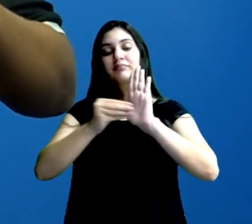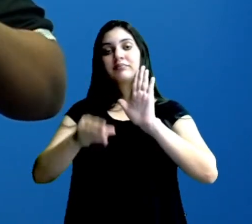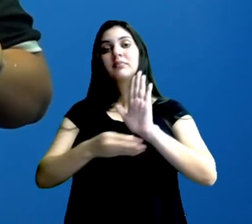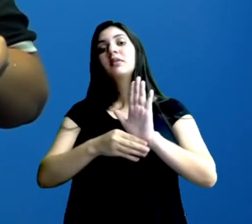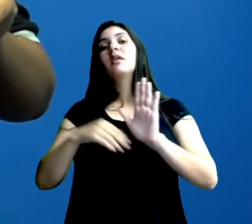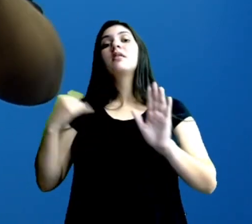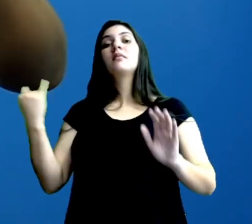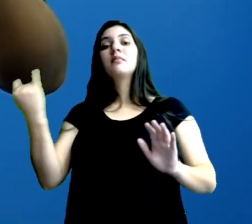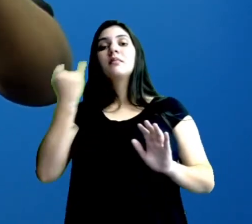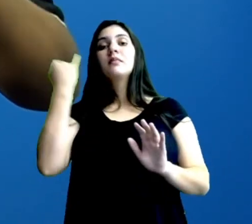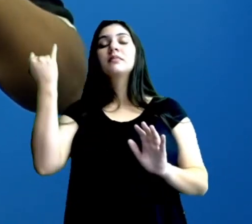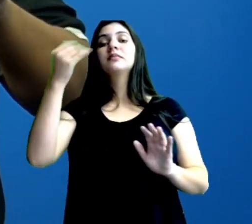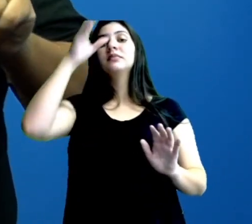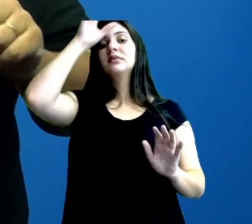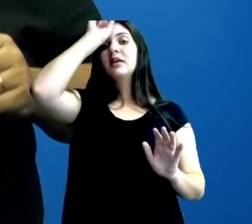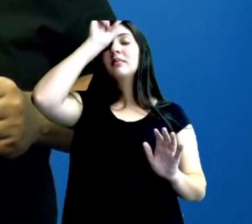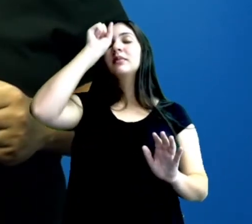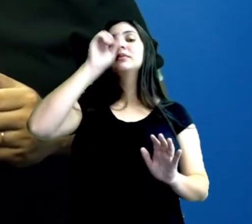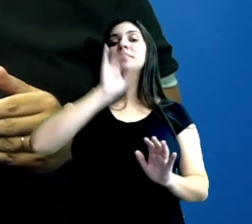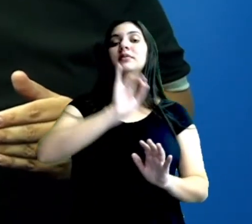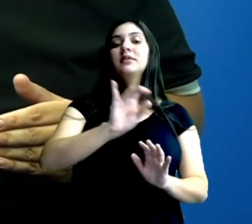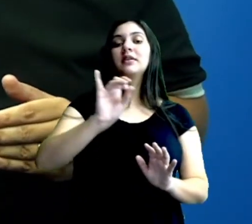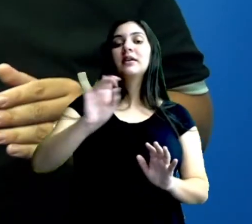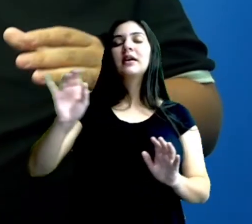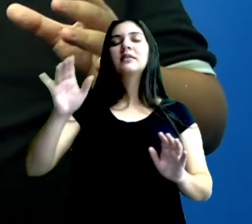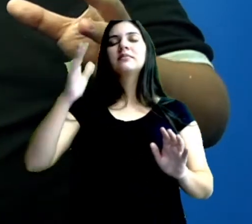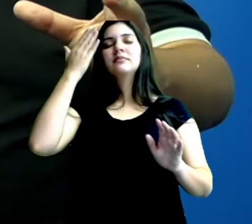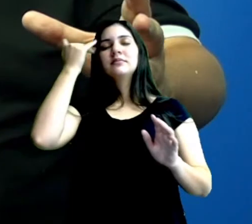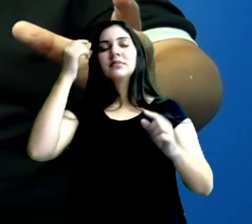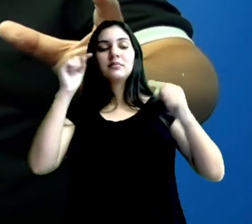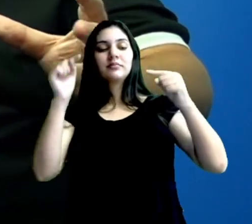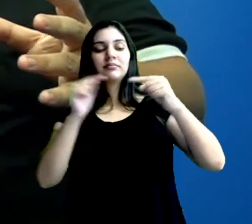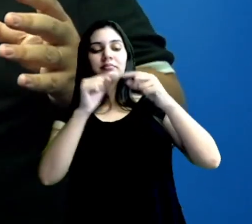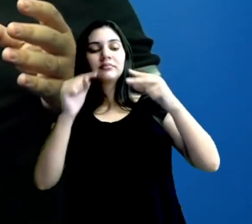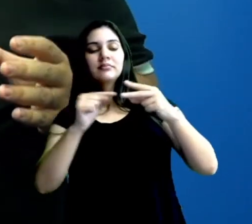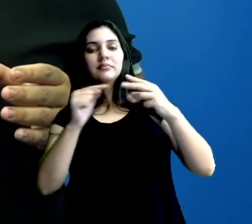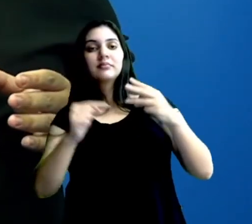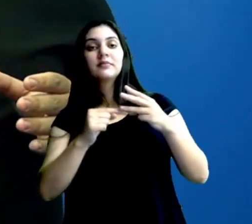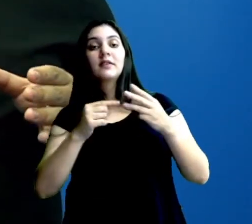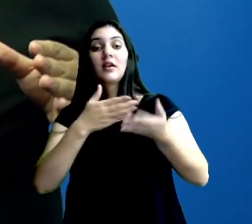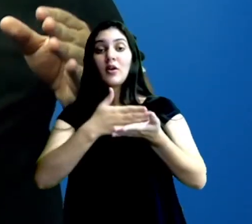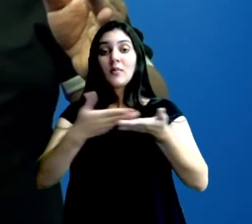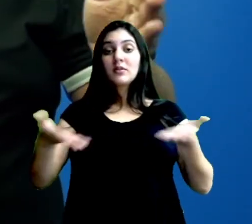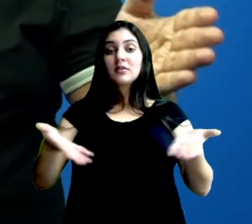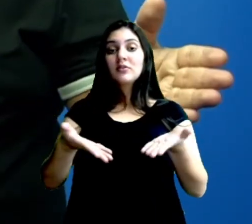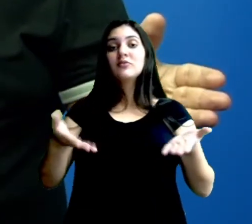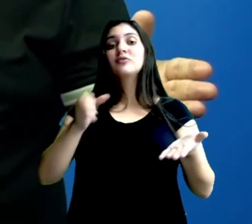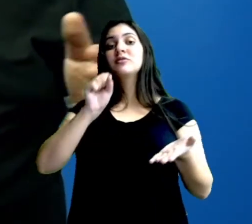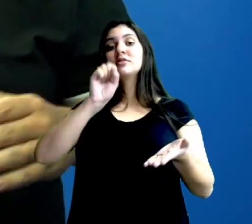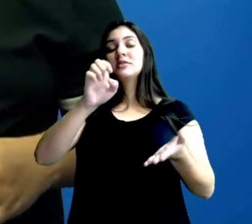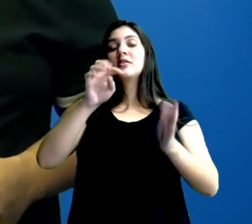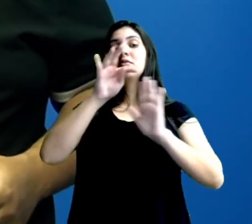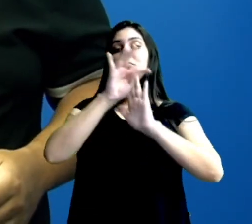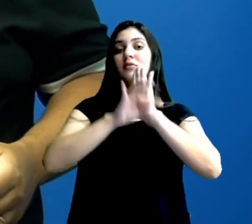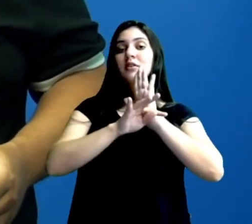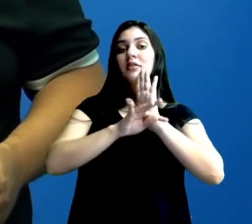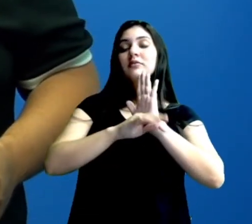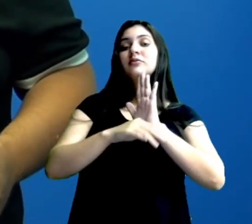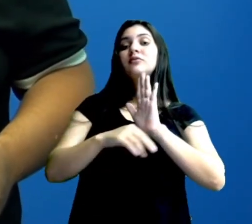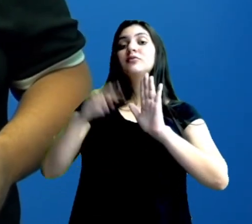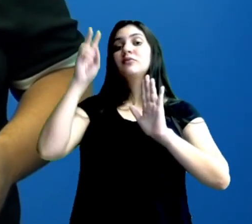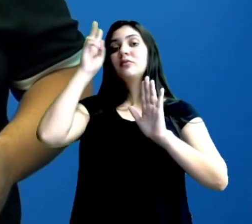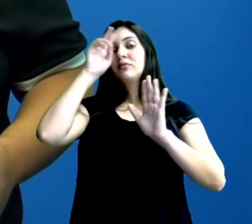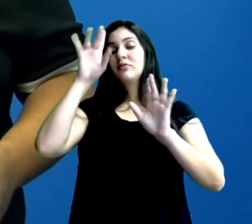você aprender cada um deles para você identificar, a partir de hoje, se aquele texto é considerado um conto de fadas